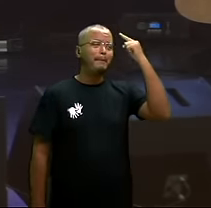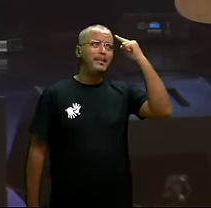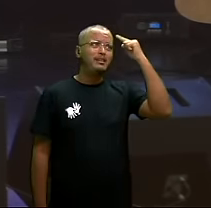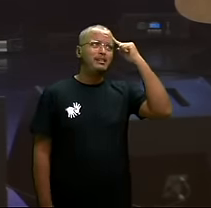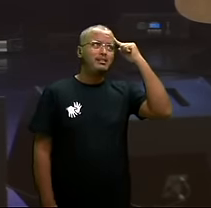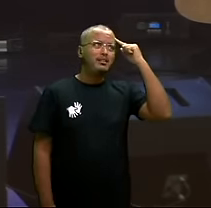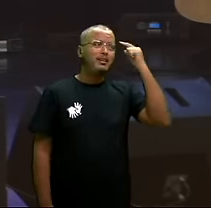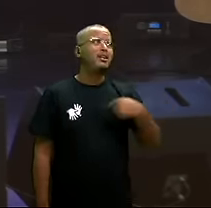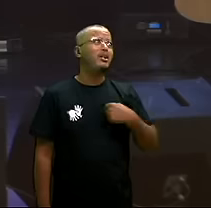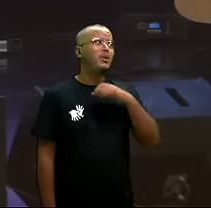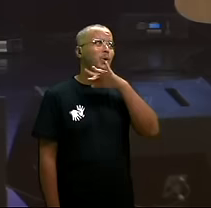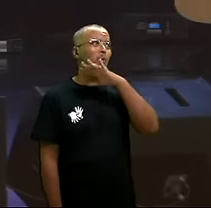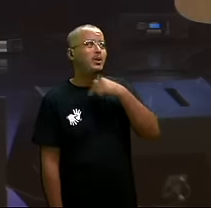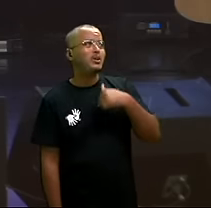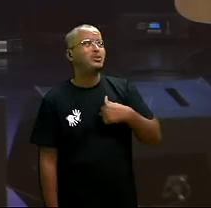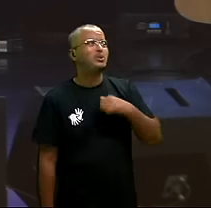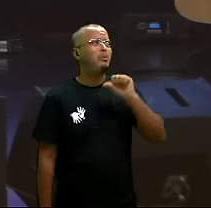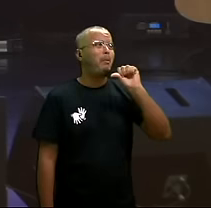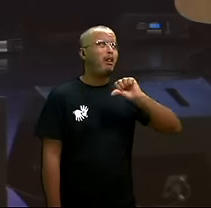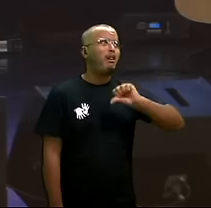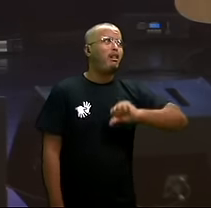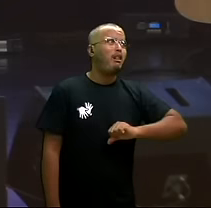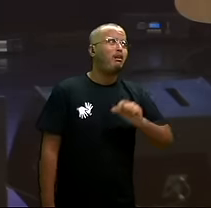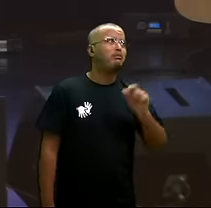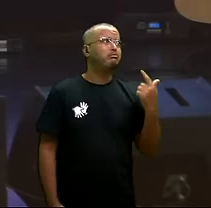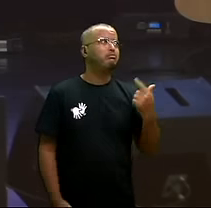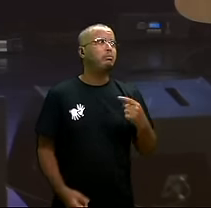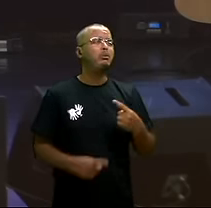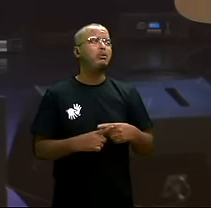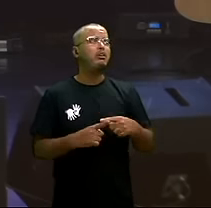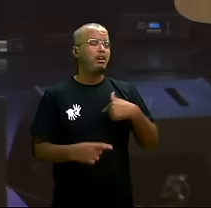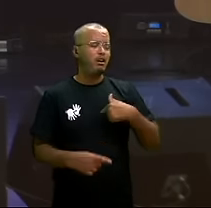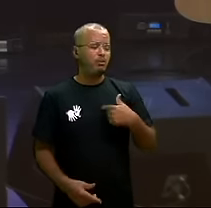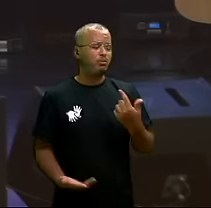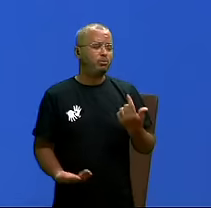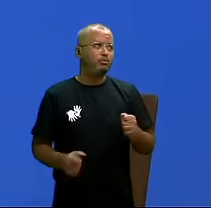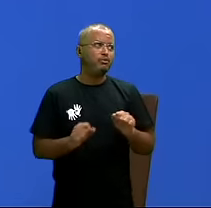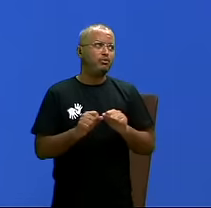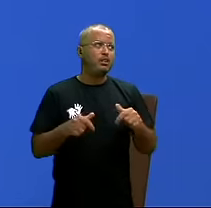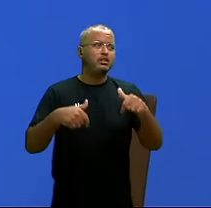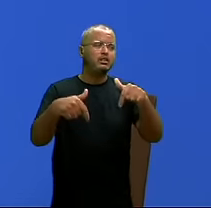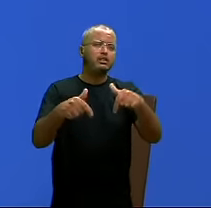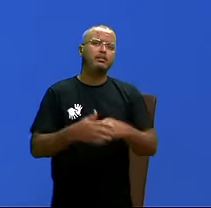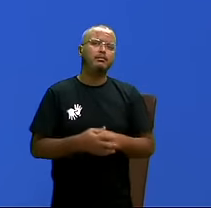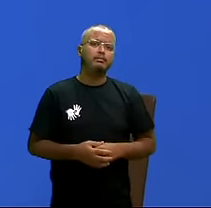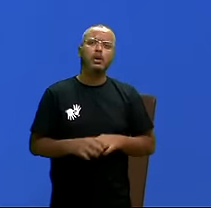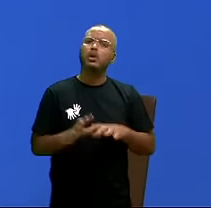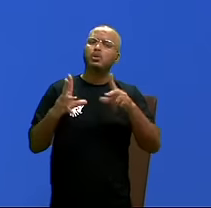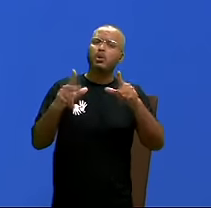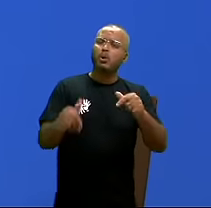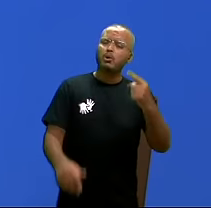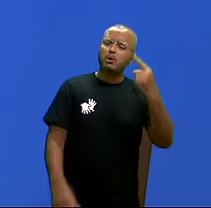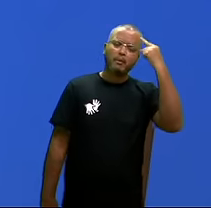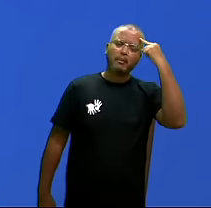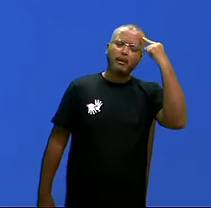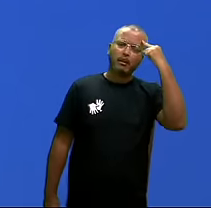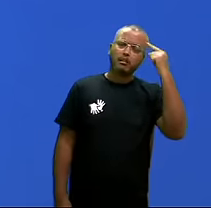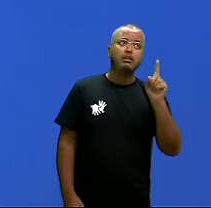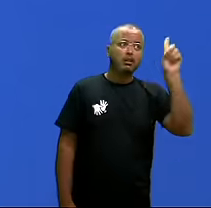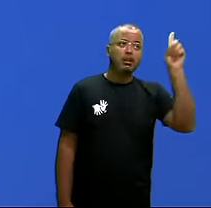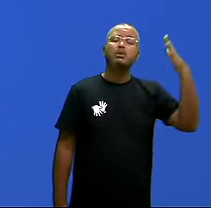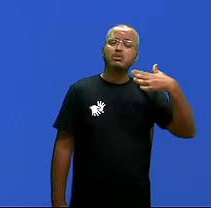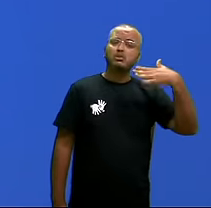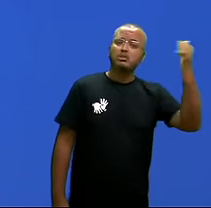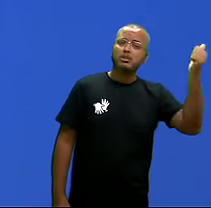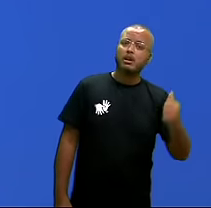Eu sou péssimo para fazer isso. Tem gente que é muito melhor do que eu. Isso passa na cabeça de todo mundo quando Deus chama. Isso passa na cabeça de todo